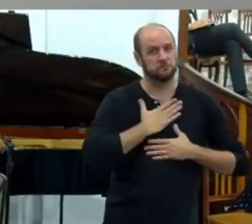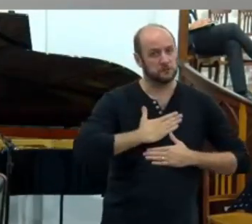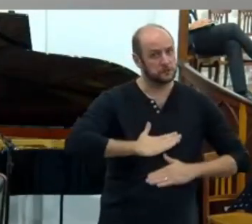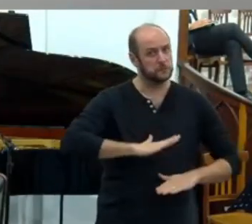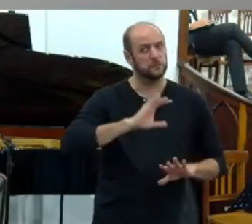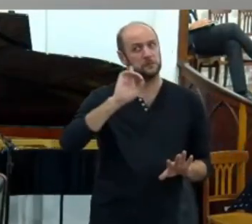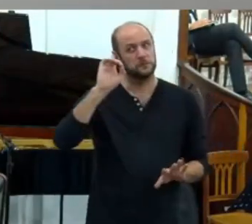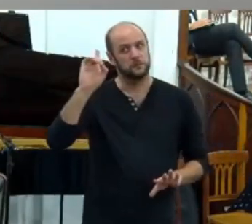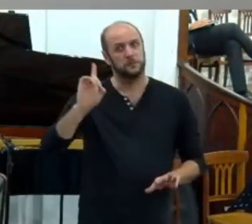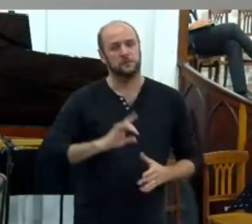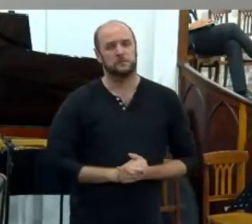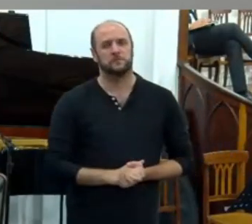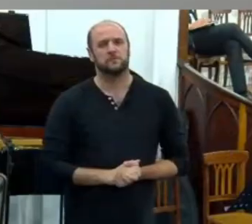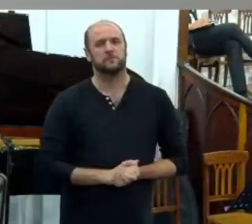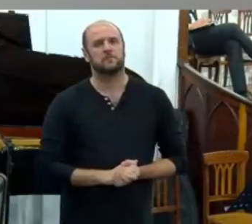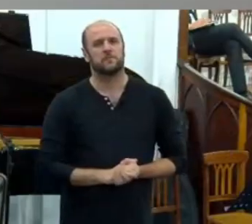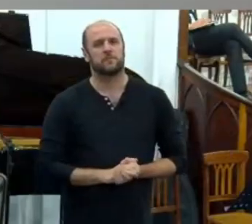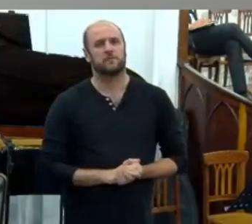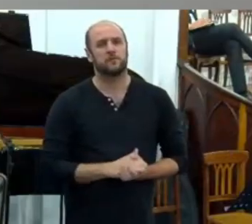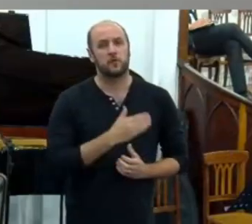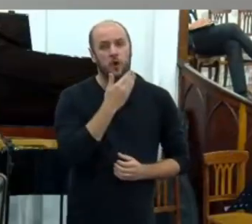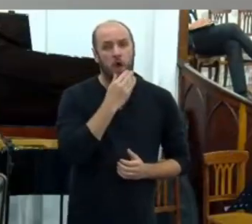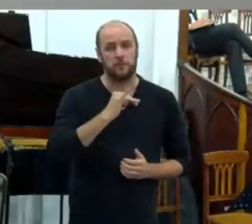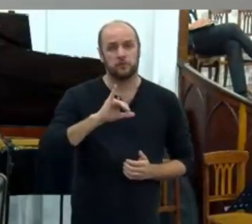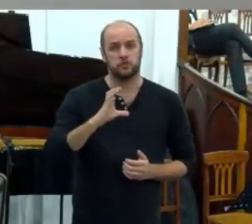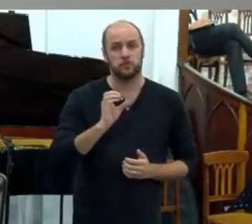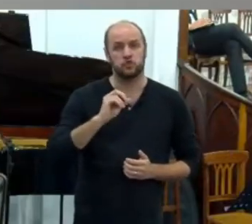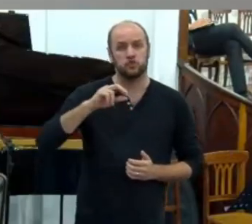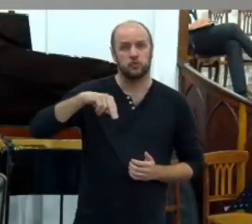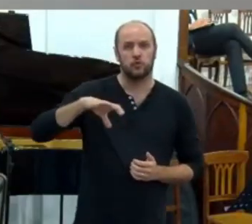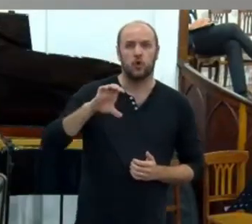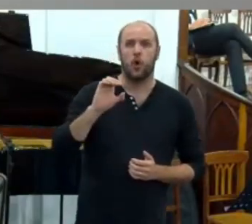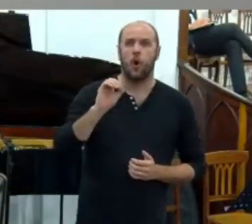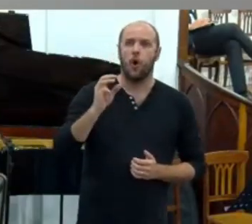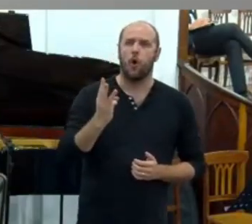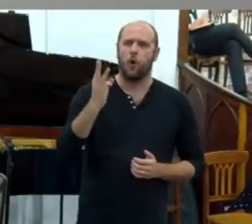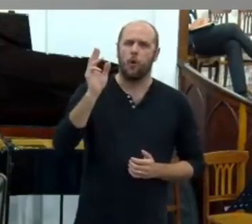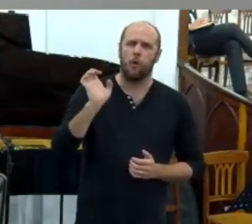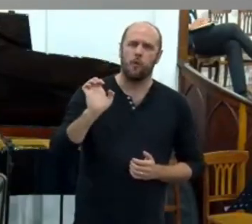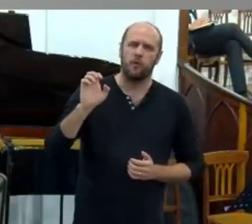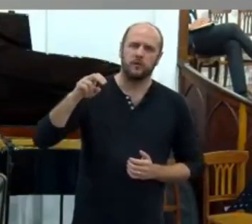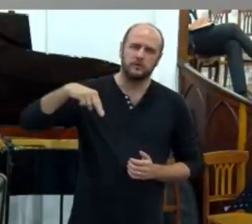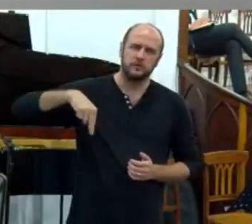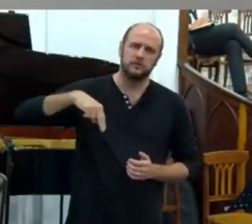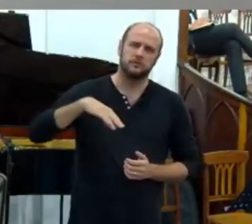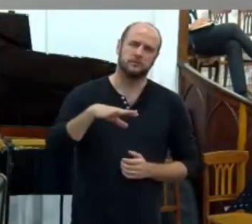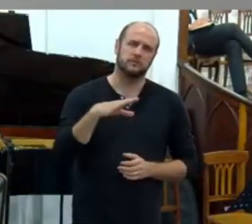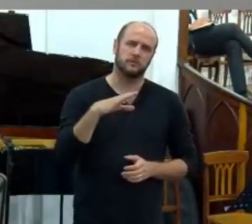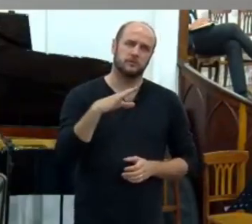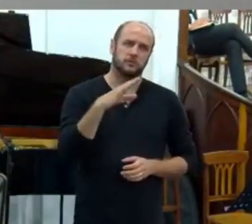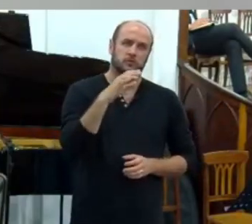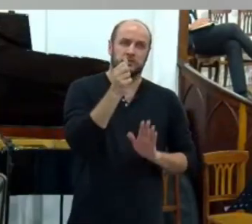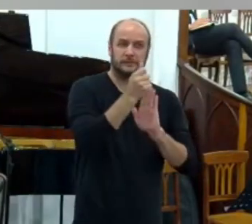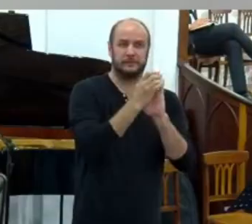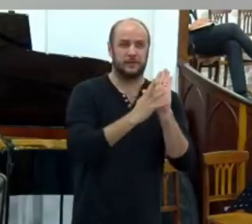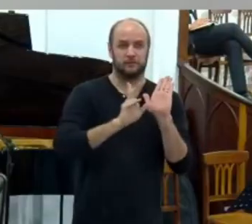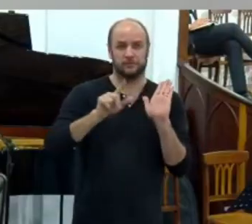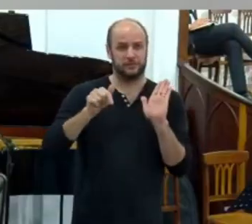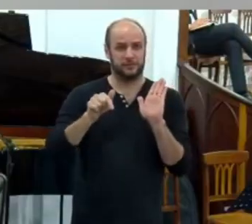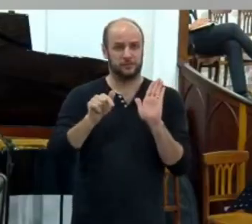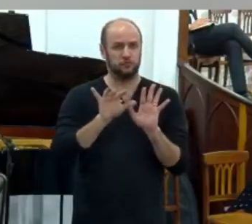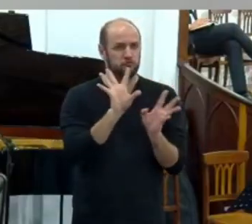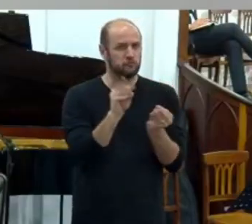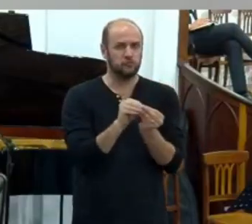Deus. John Owen, um pastor puritano do século XVII, resume de uma